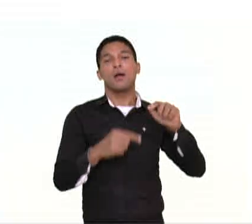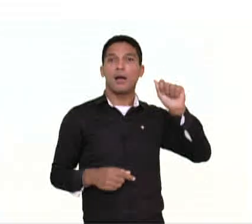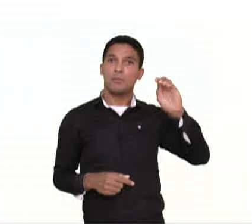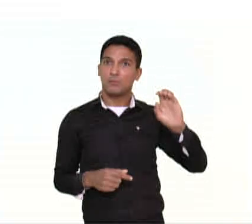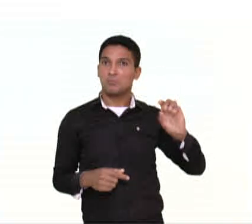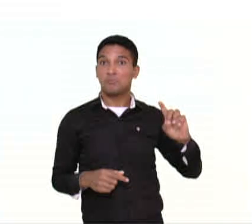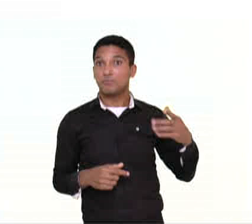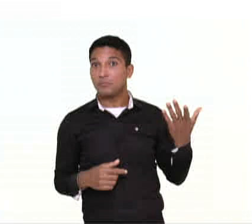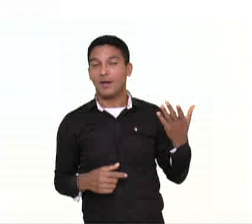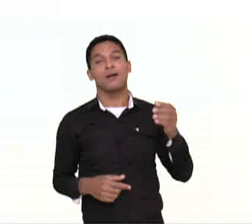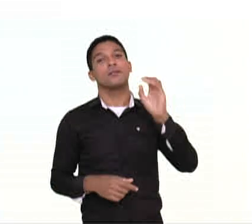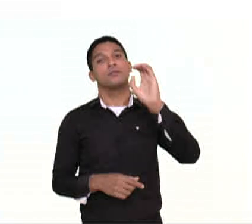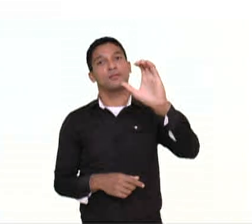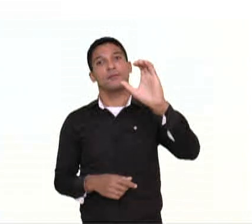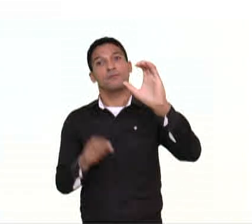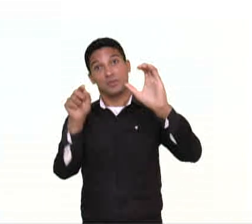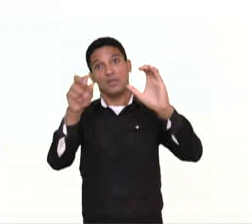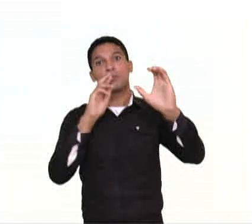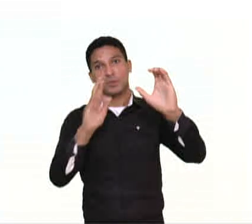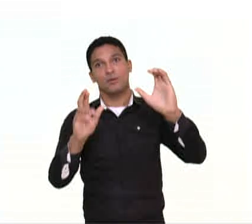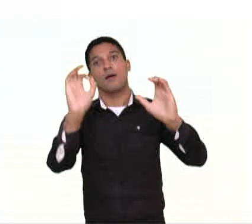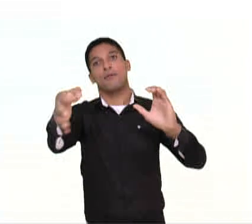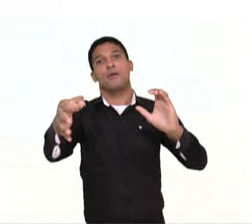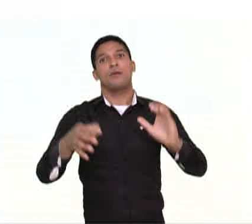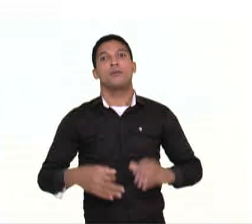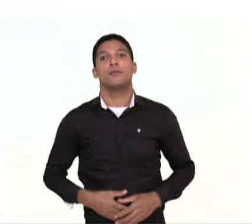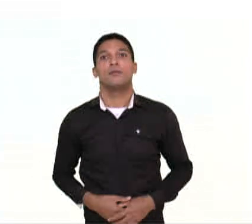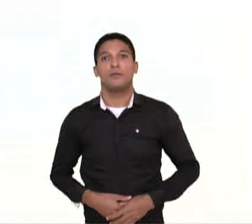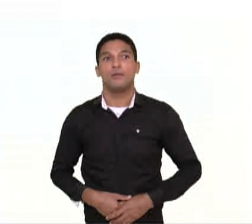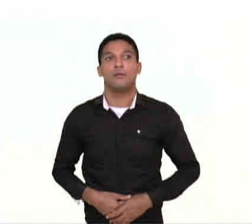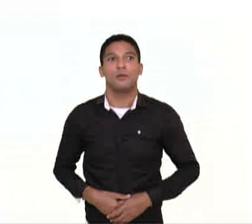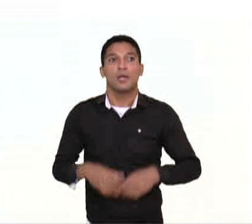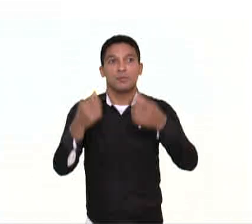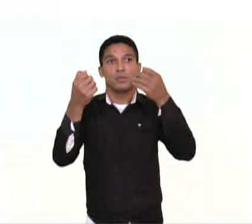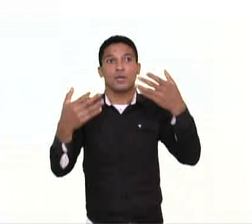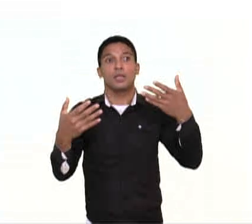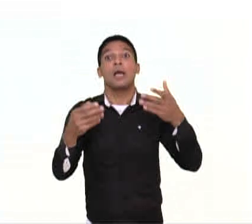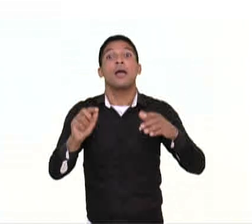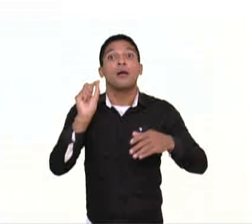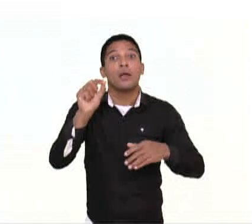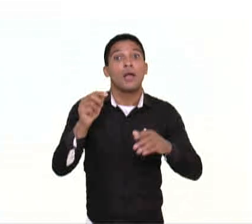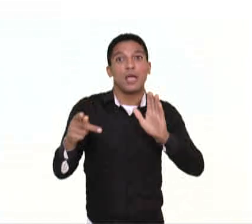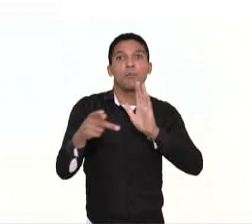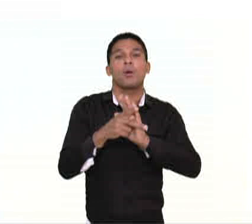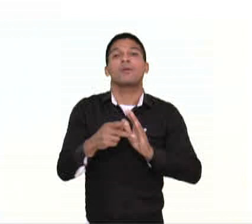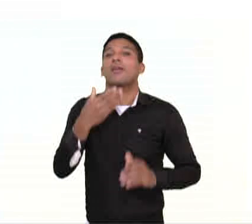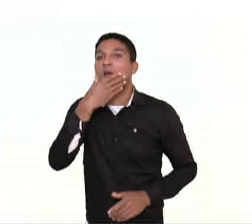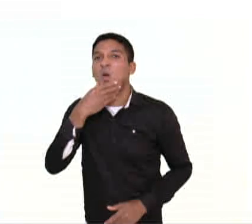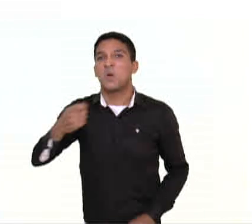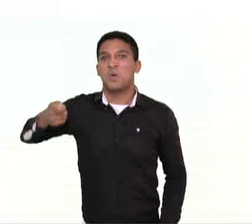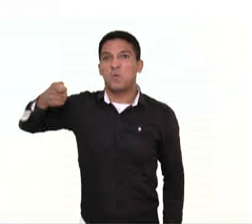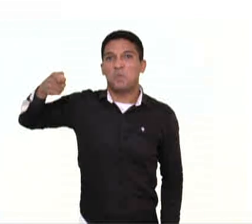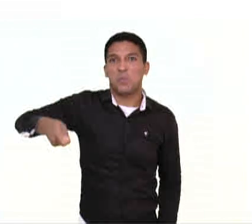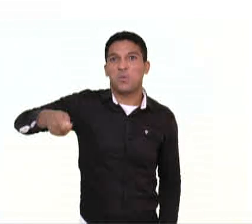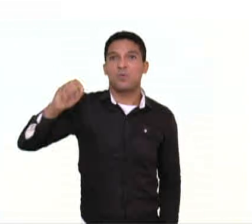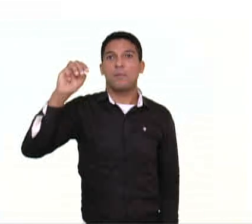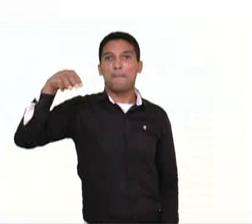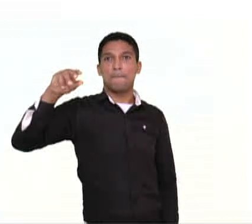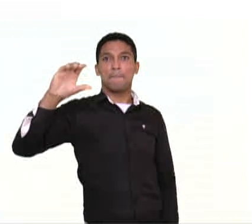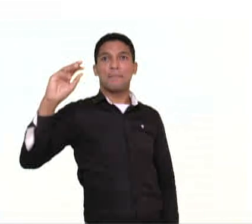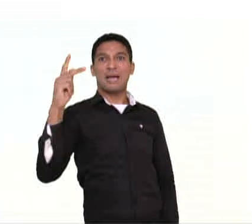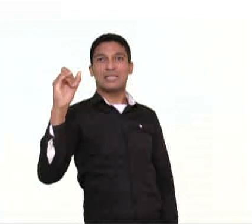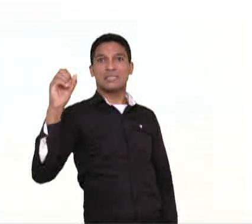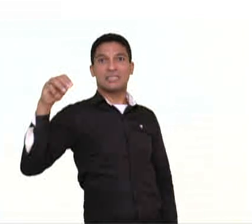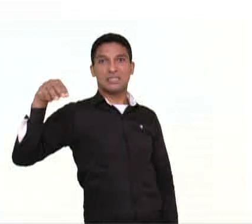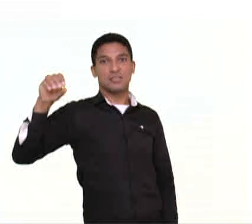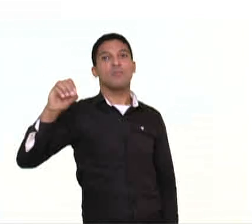letra C acertou. A letra C diz o seguinte, refere-se ao machismo que está enraizado na sociedade e